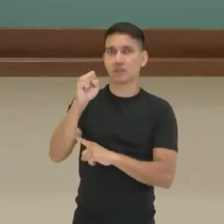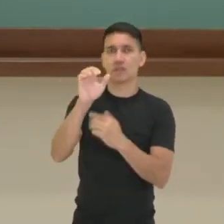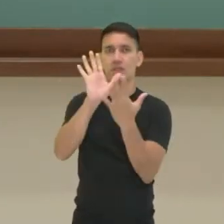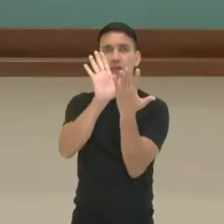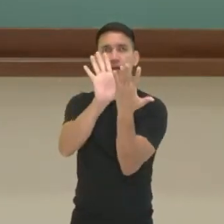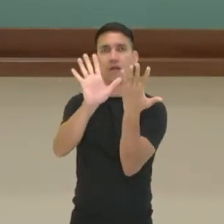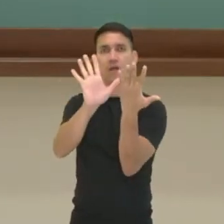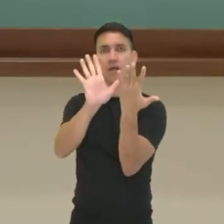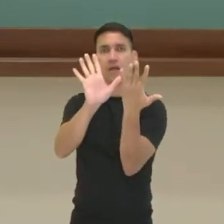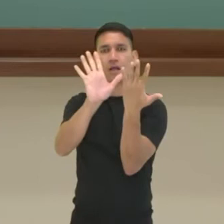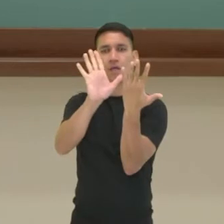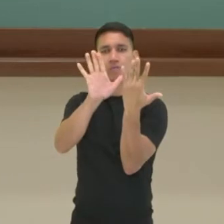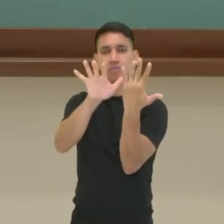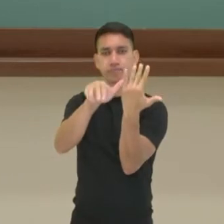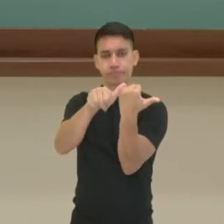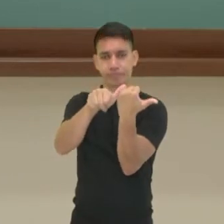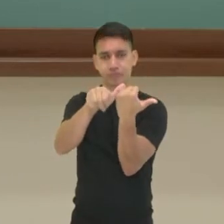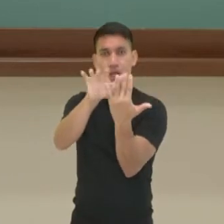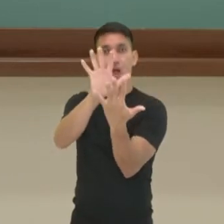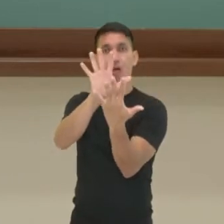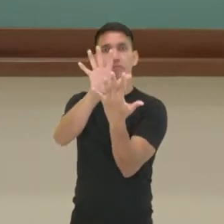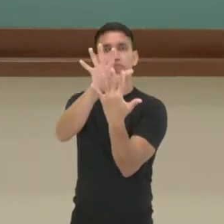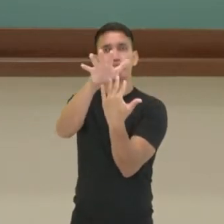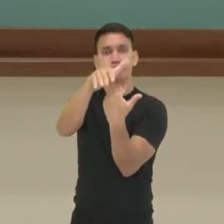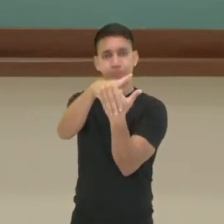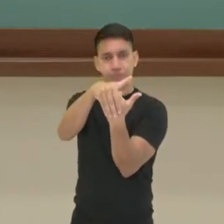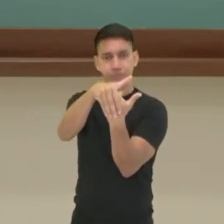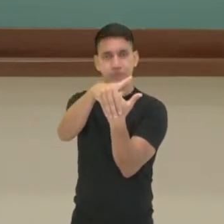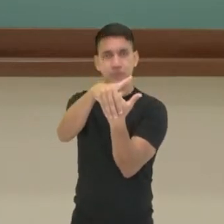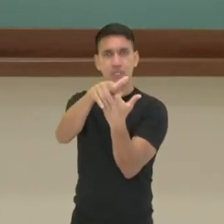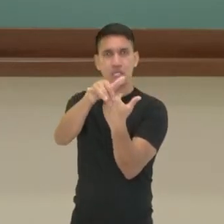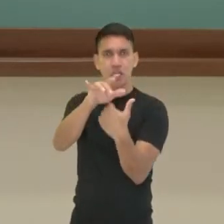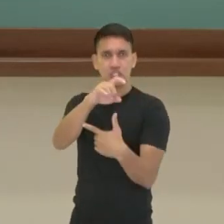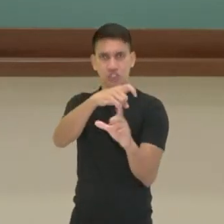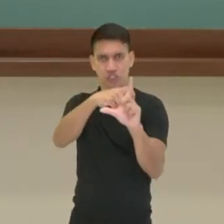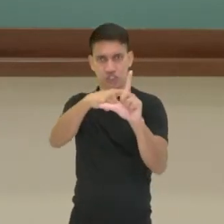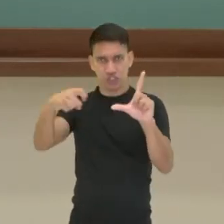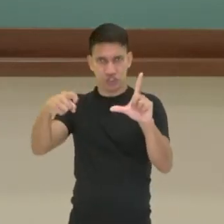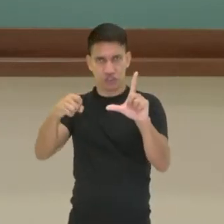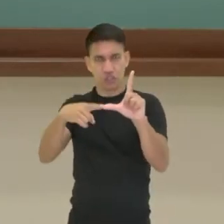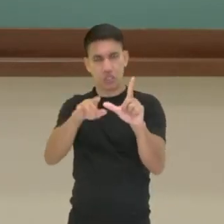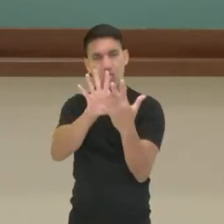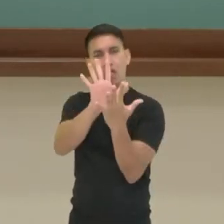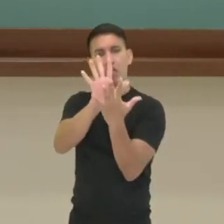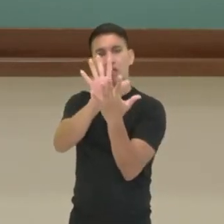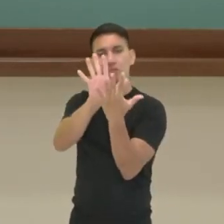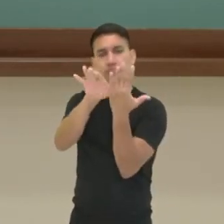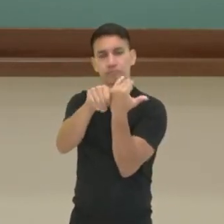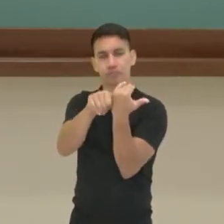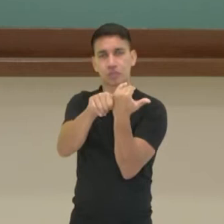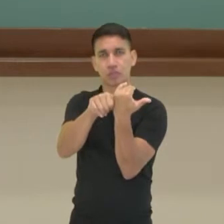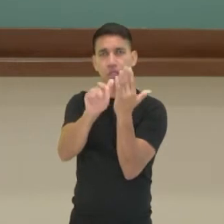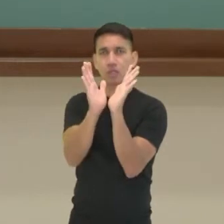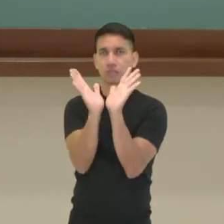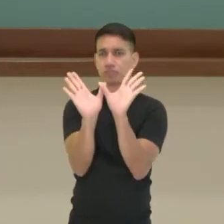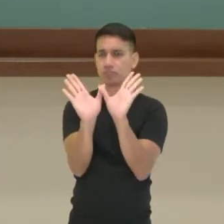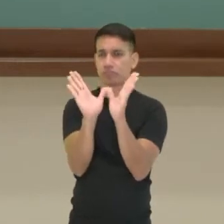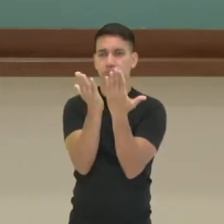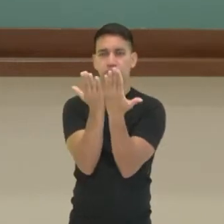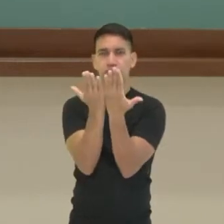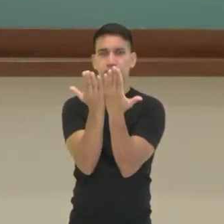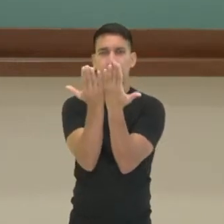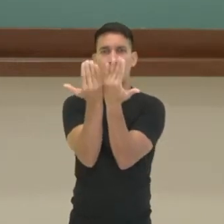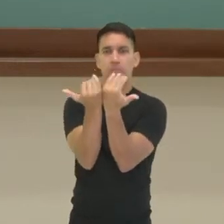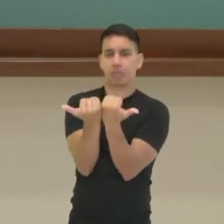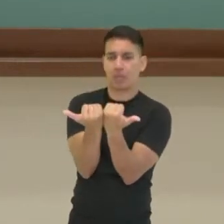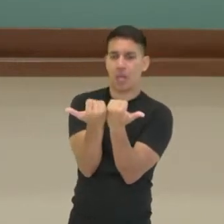essa estrela no eixo em relação ao eixo X, ela vai ficar simétrica? Não, né? Essa é uma